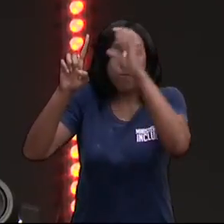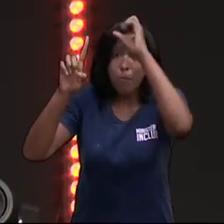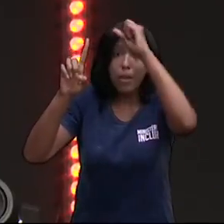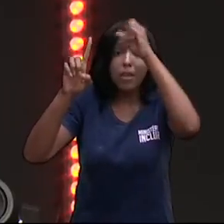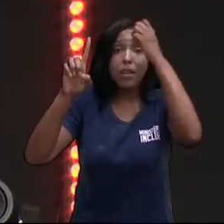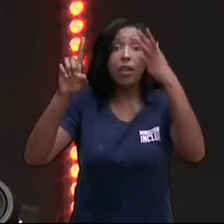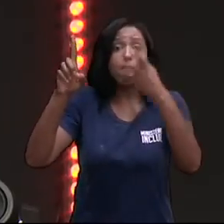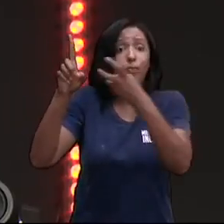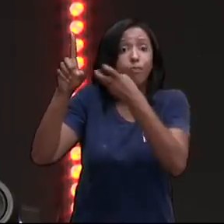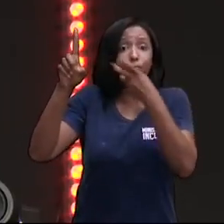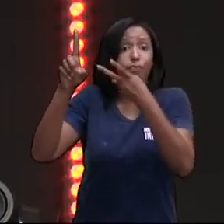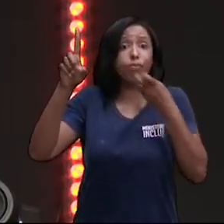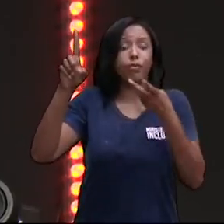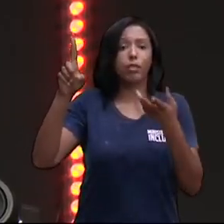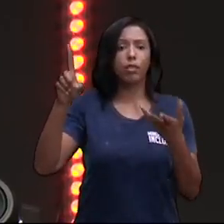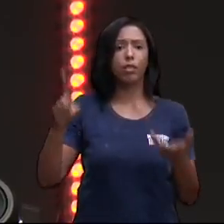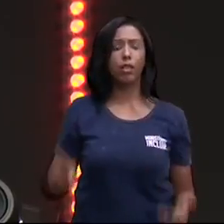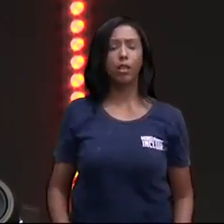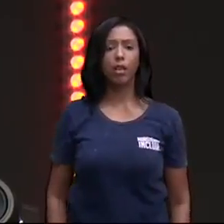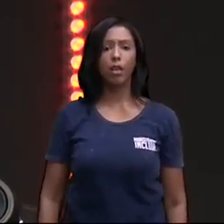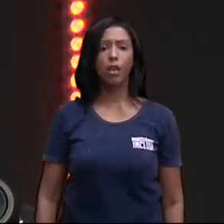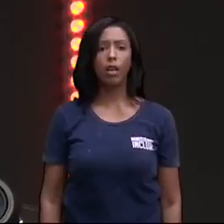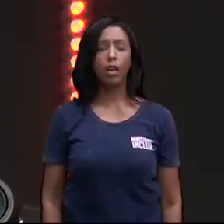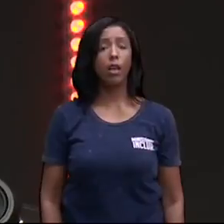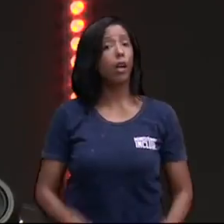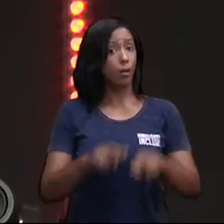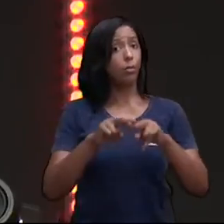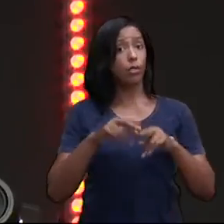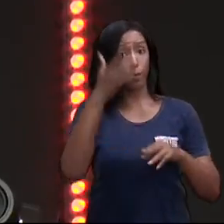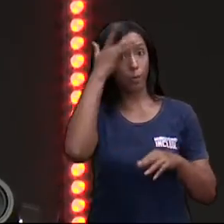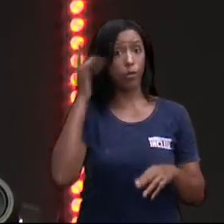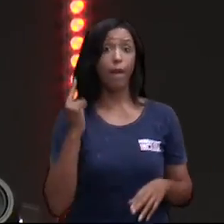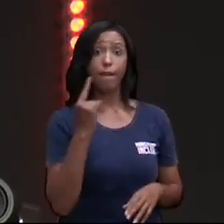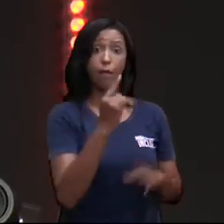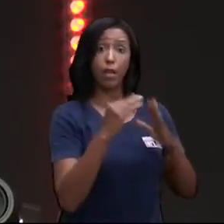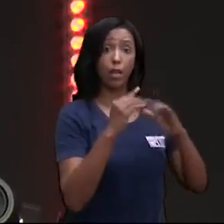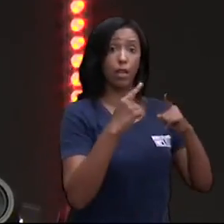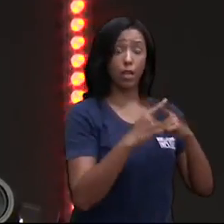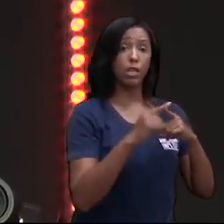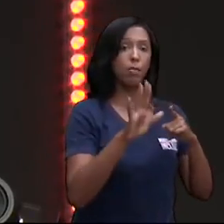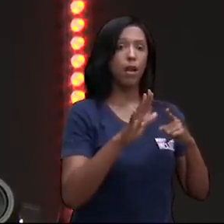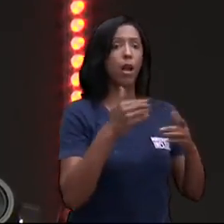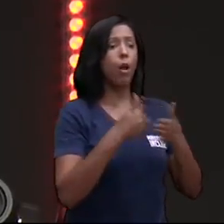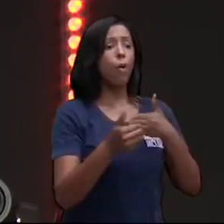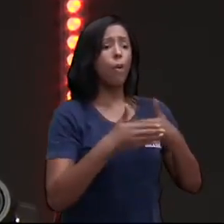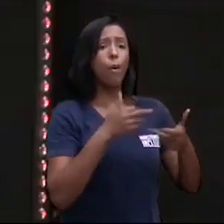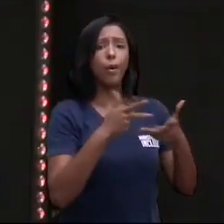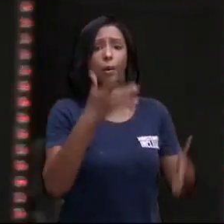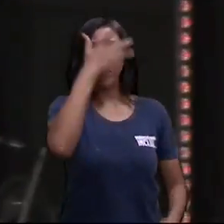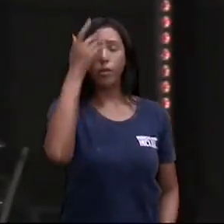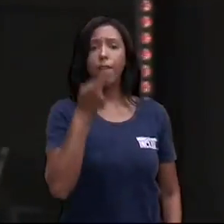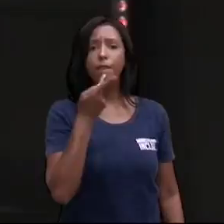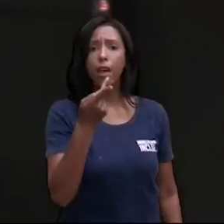e é por isso que o monte de gente na igreja qualquer coisa que escuta acredita de vez em quando